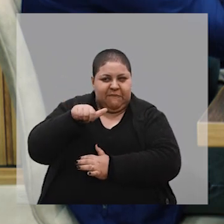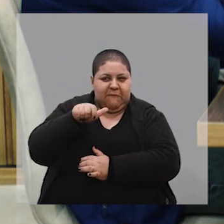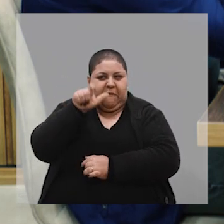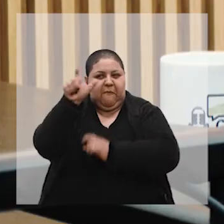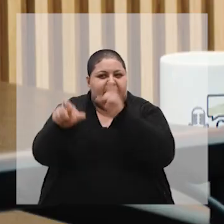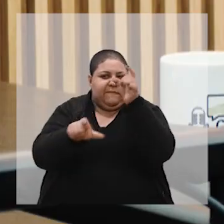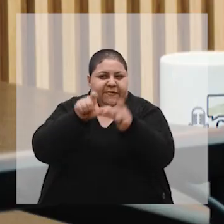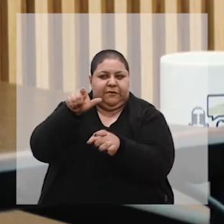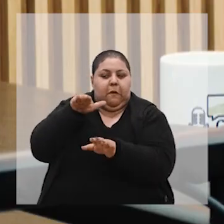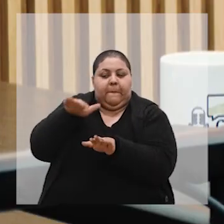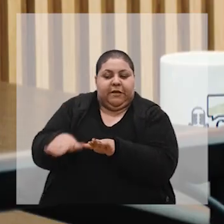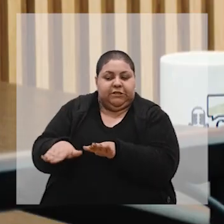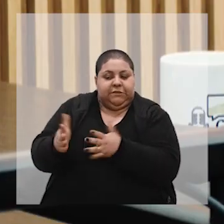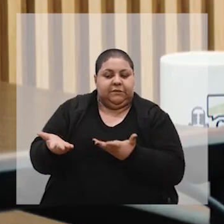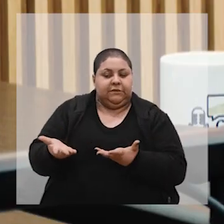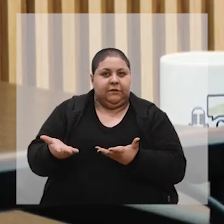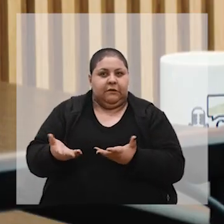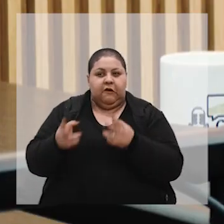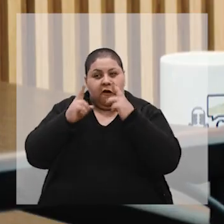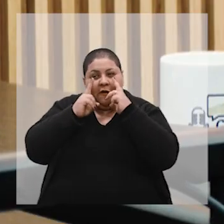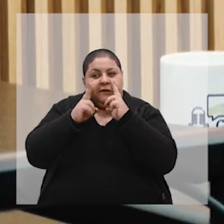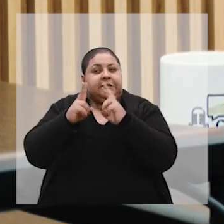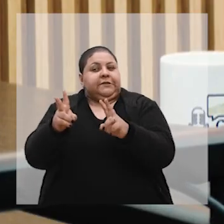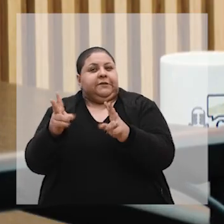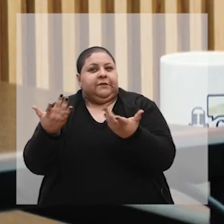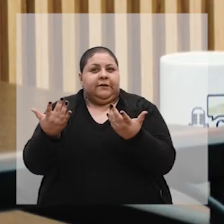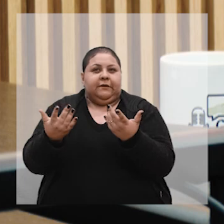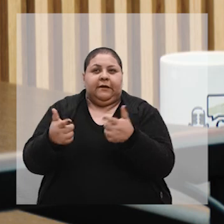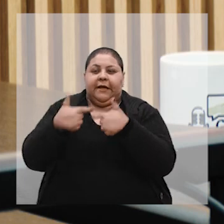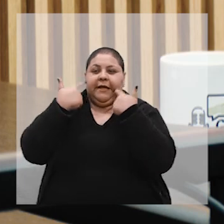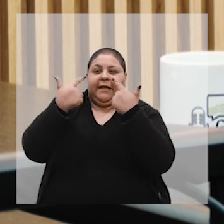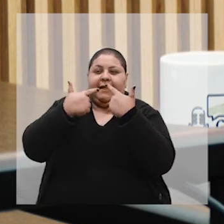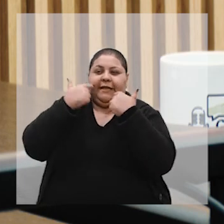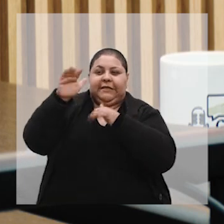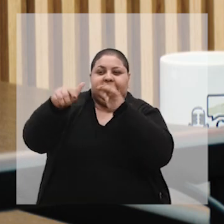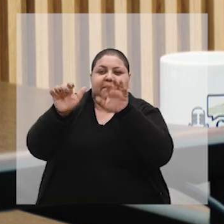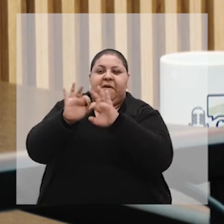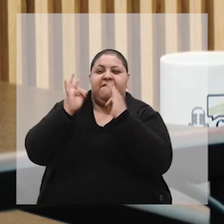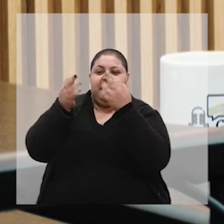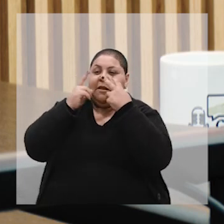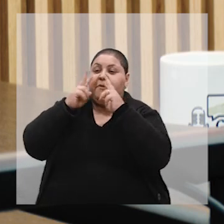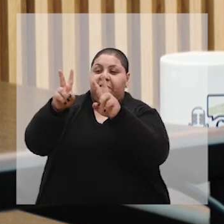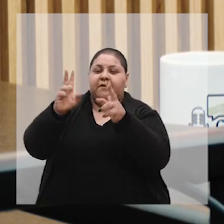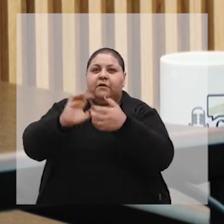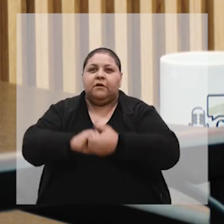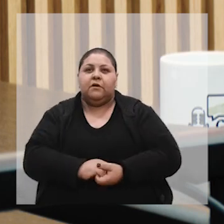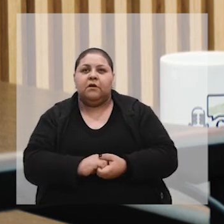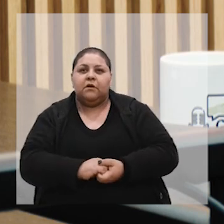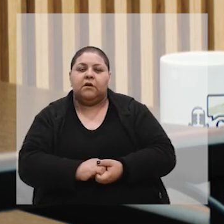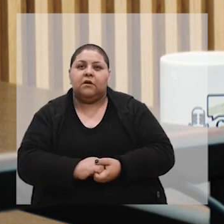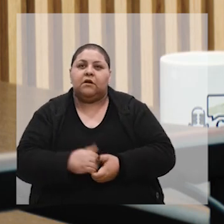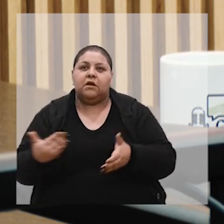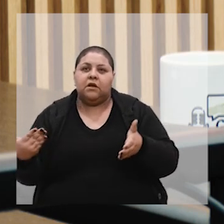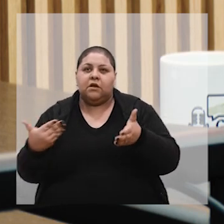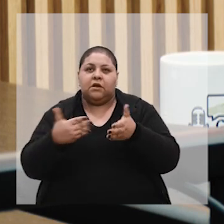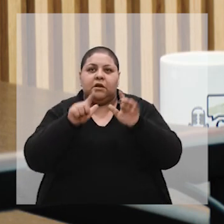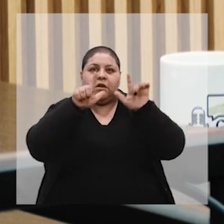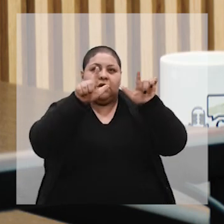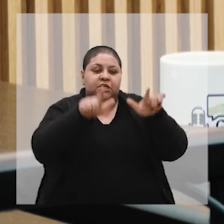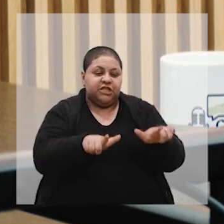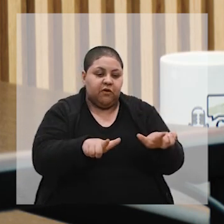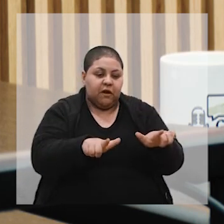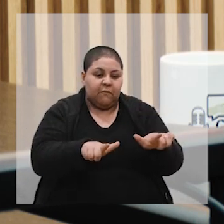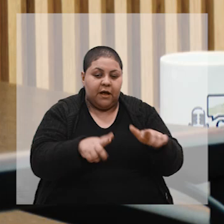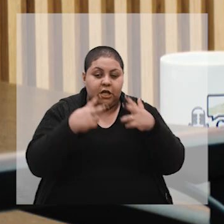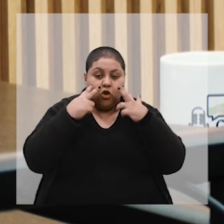chamou um pessoal baixinho ali, vamos lá assistir ele, vamos lá dar risada, vamos chamar a família pra ver isso. Cara, quando eles chegam na quadra pra olhar a